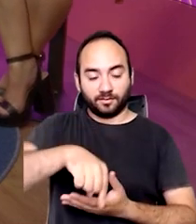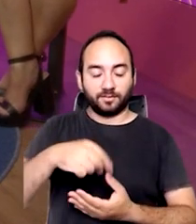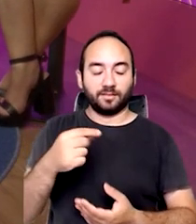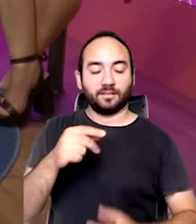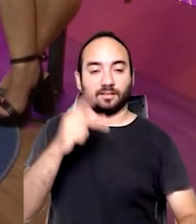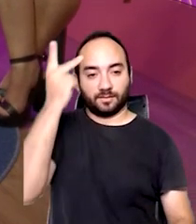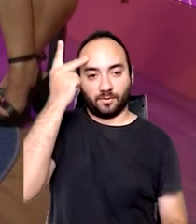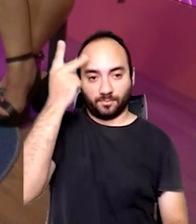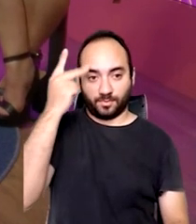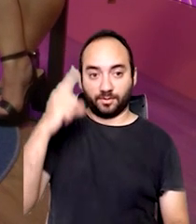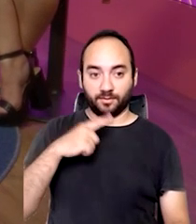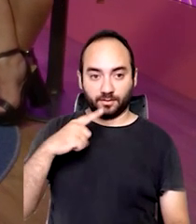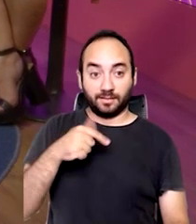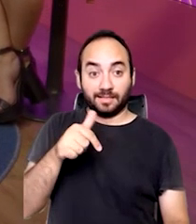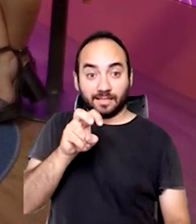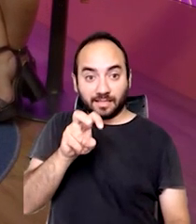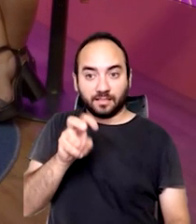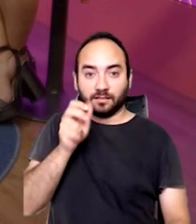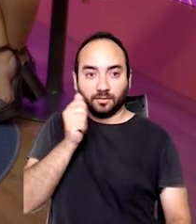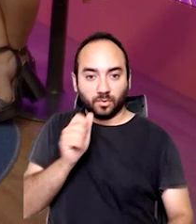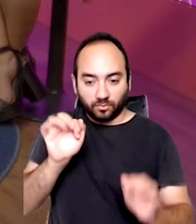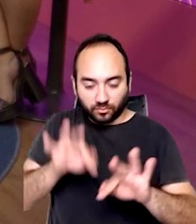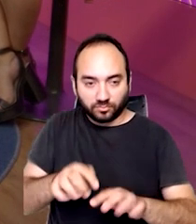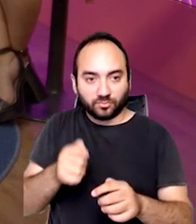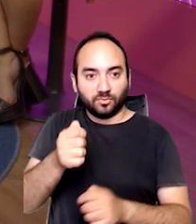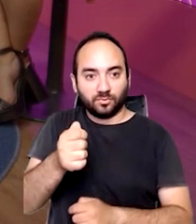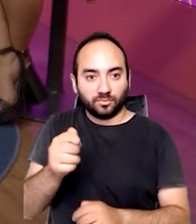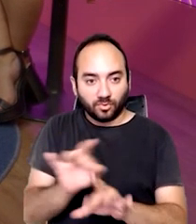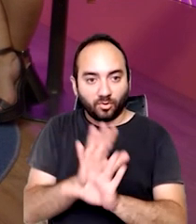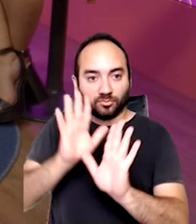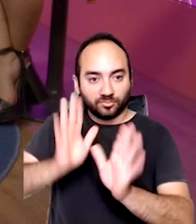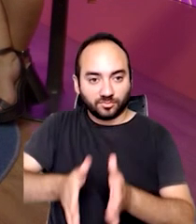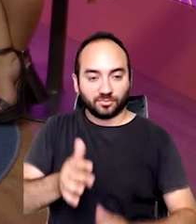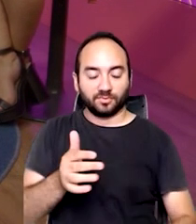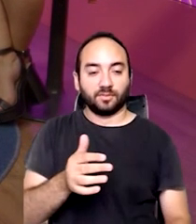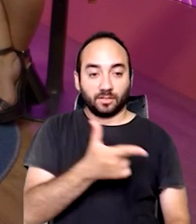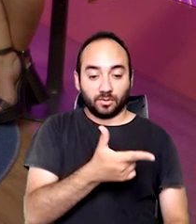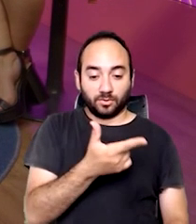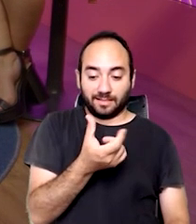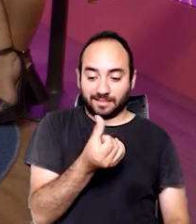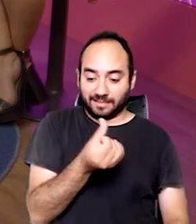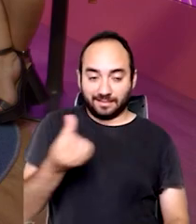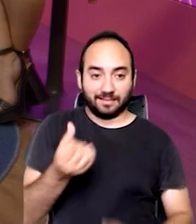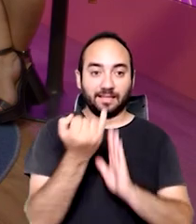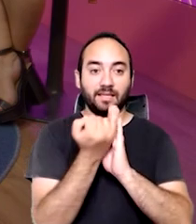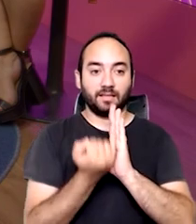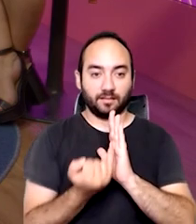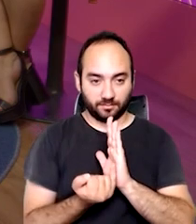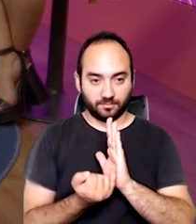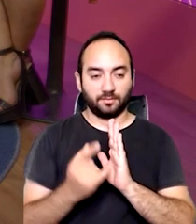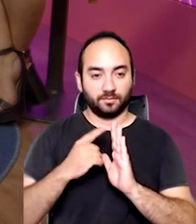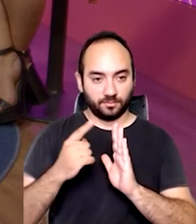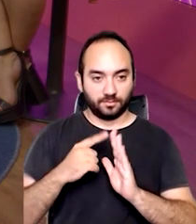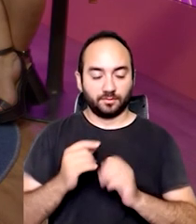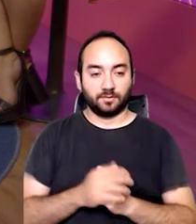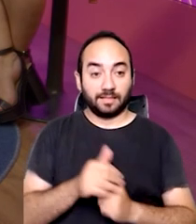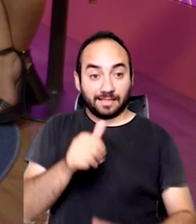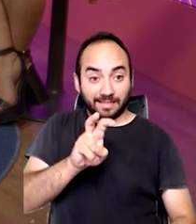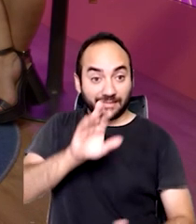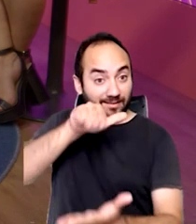cebra São Paulo tivemos 15 finalistas né Eh 266 inscrições